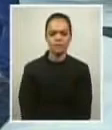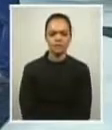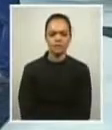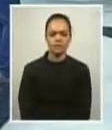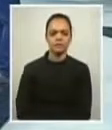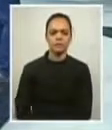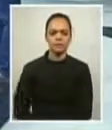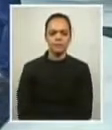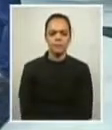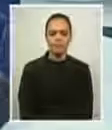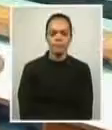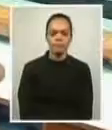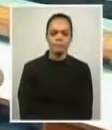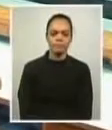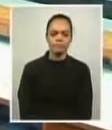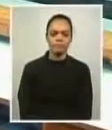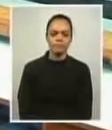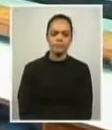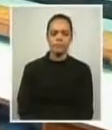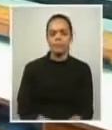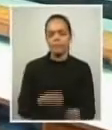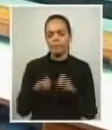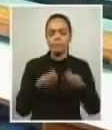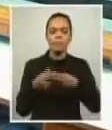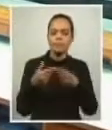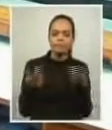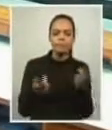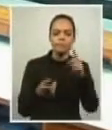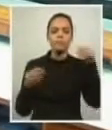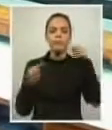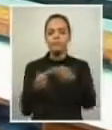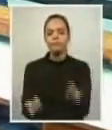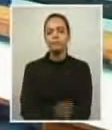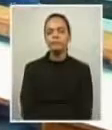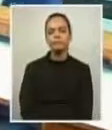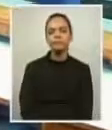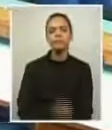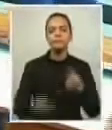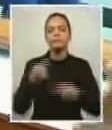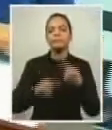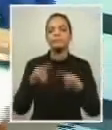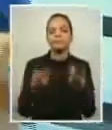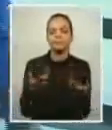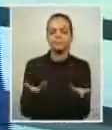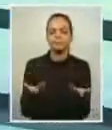e é instrumental não é objetivo e a política